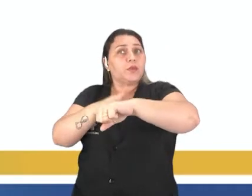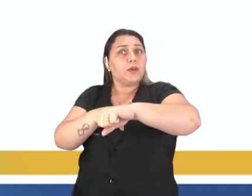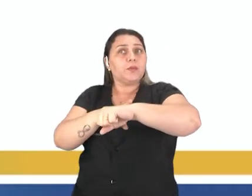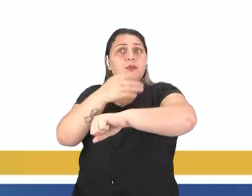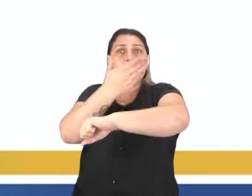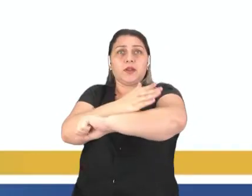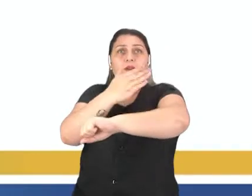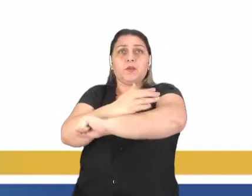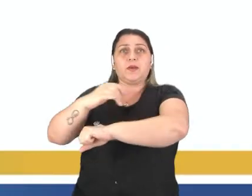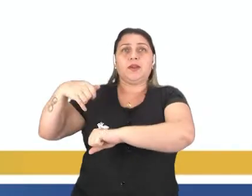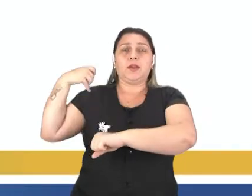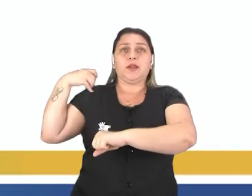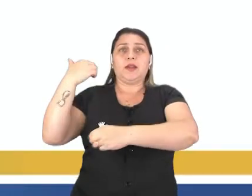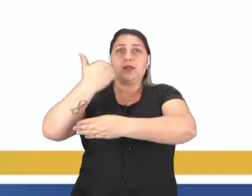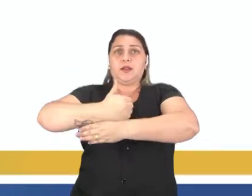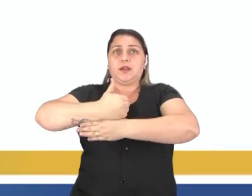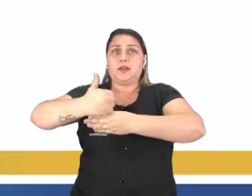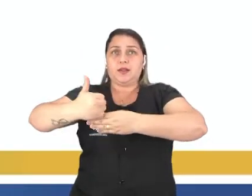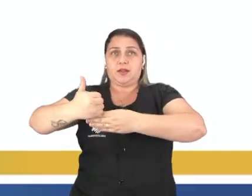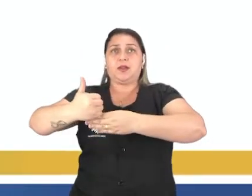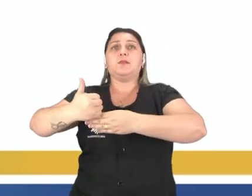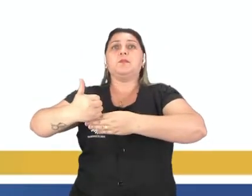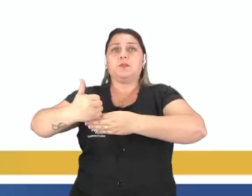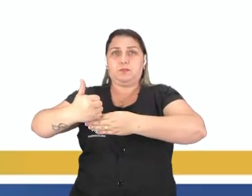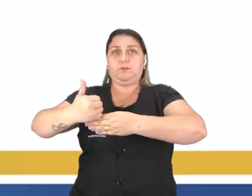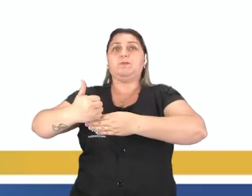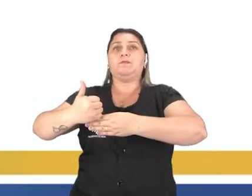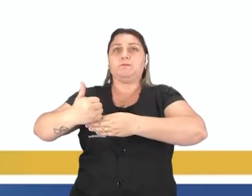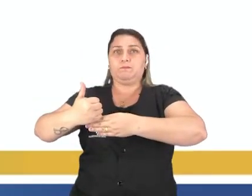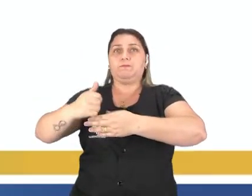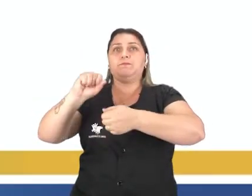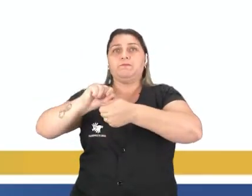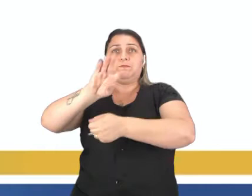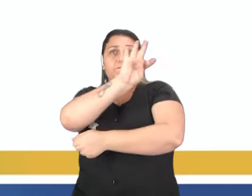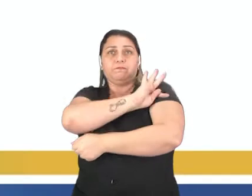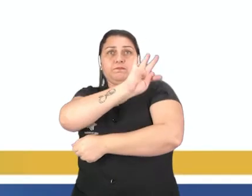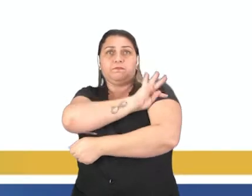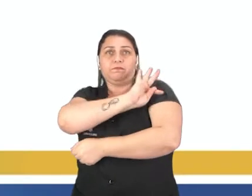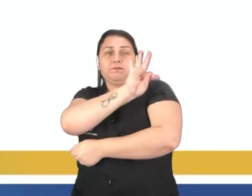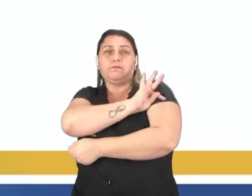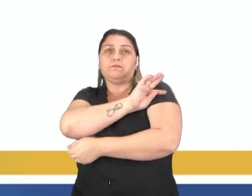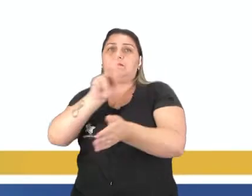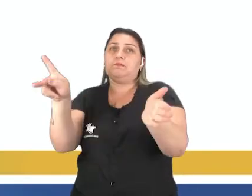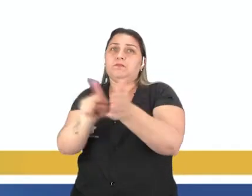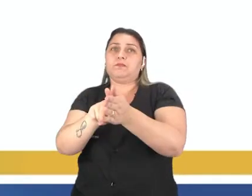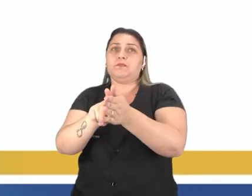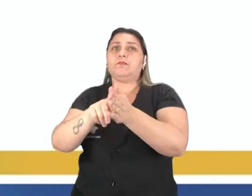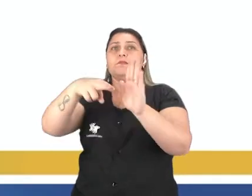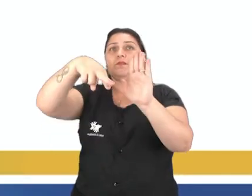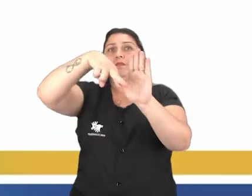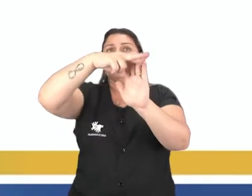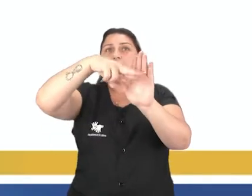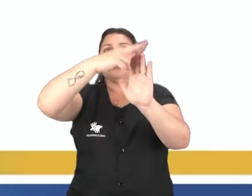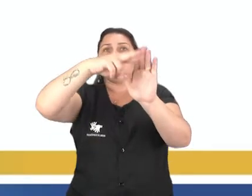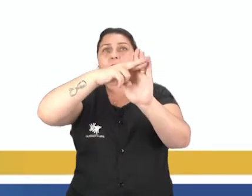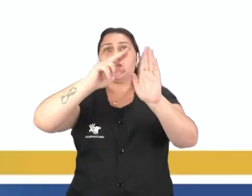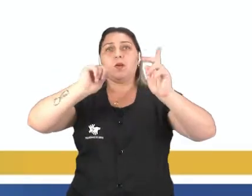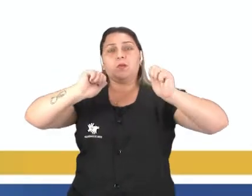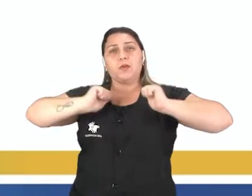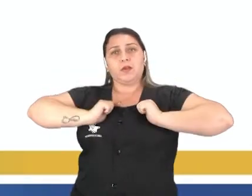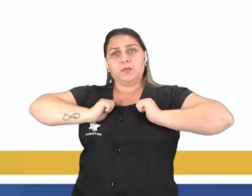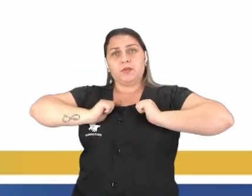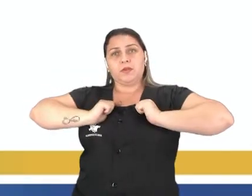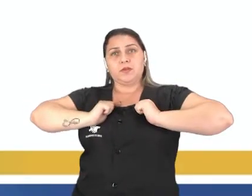de tempo de treino, idade, caráter moral, execução de técnicas especificadas nos regulamentos e